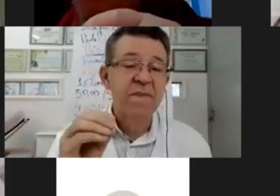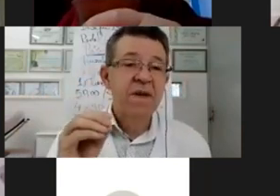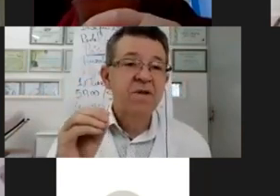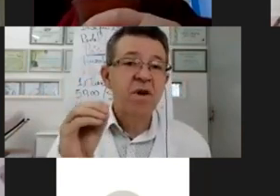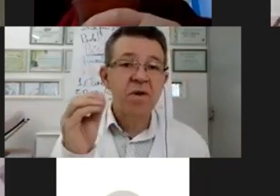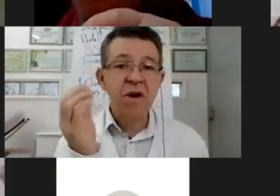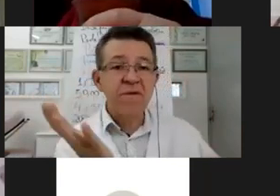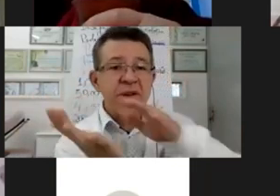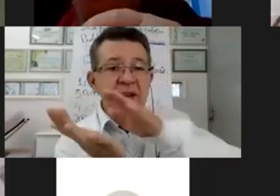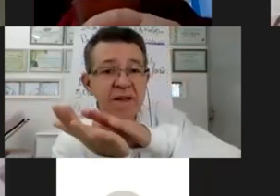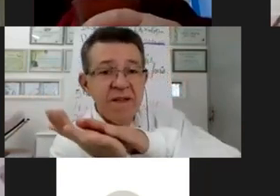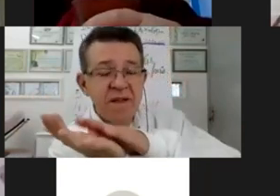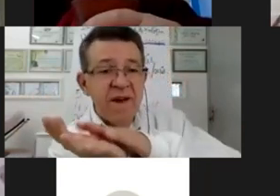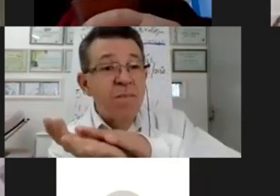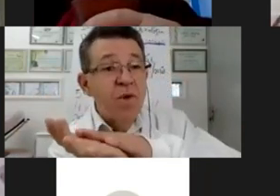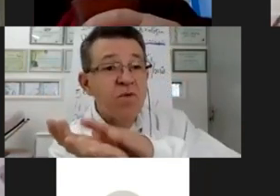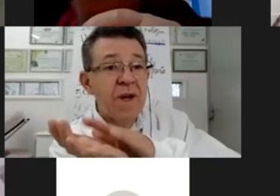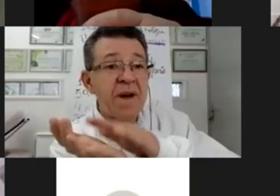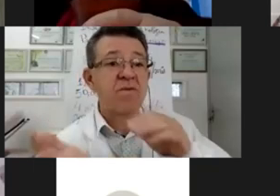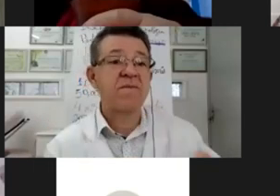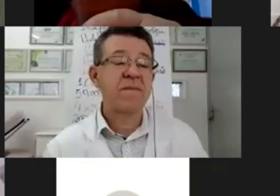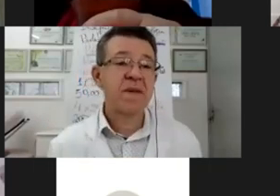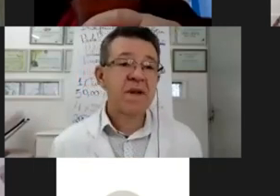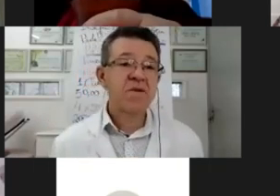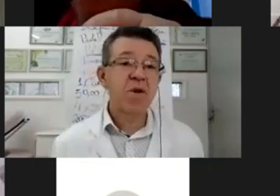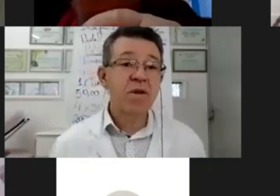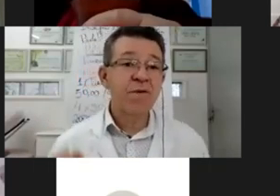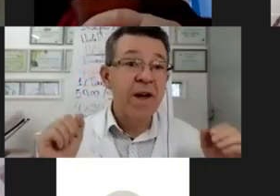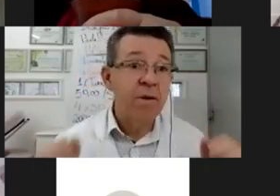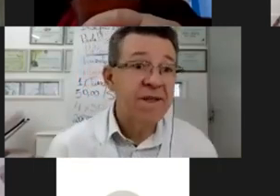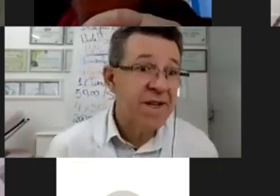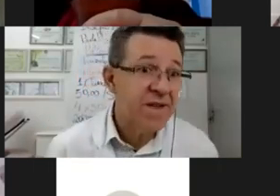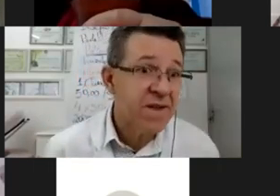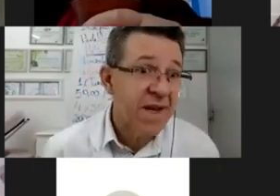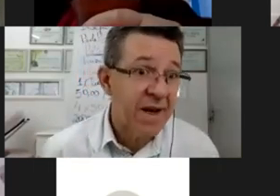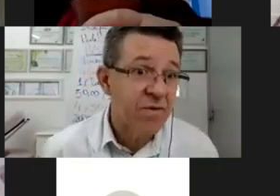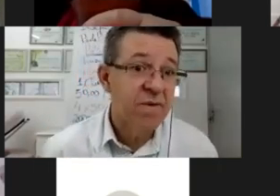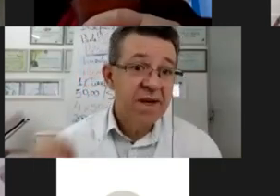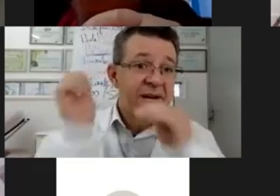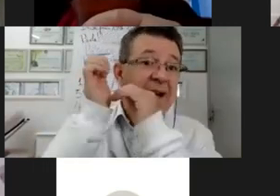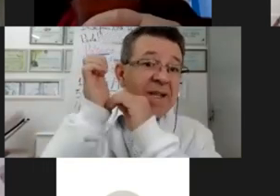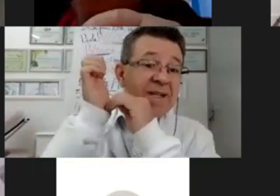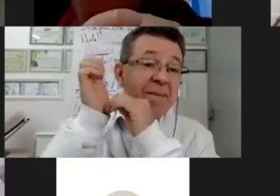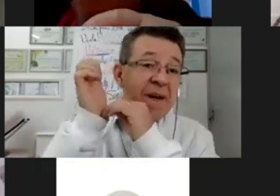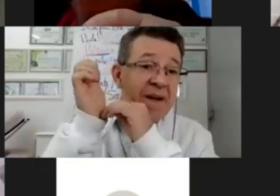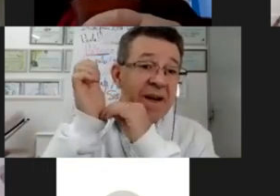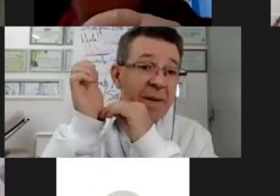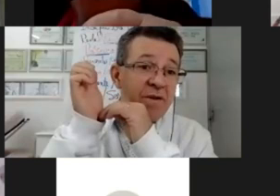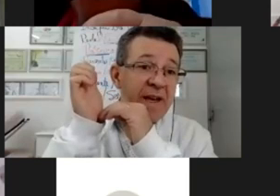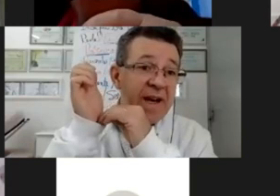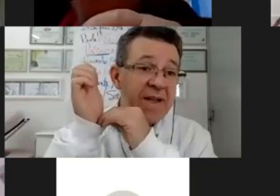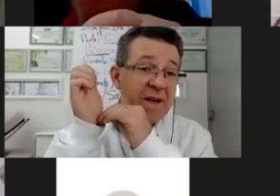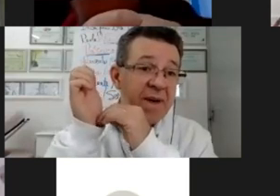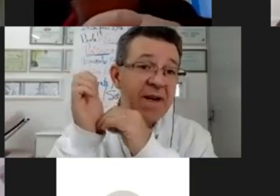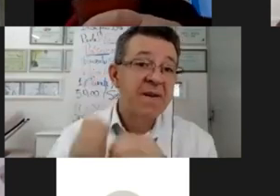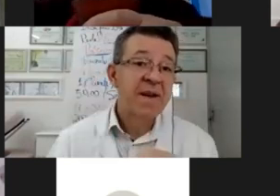denso. Só quando a confiança estiver muito na mão, só quando for realmente necessário, cartas na manga, lembra que eu